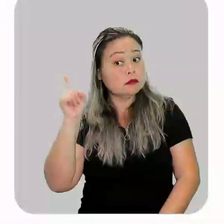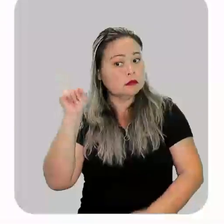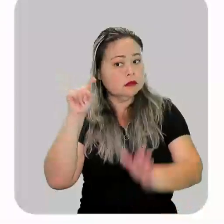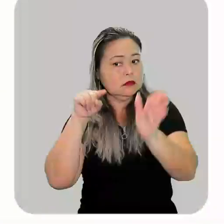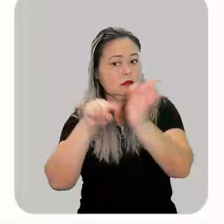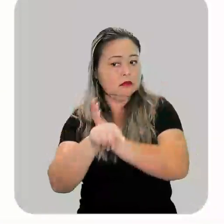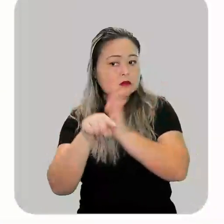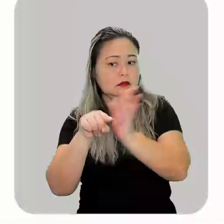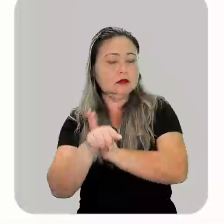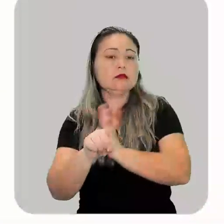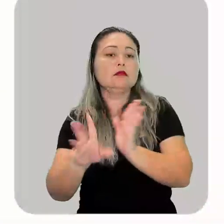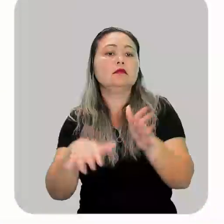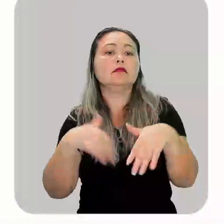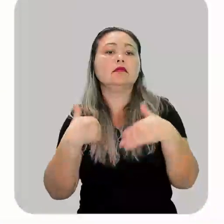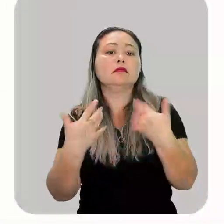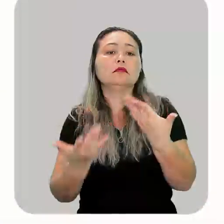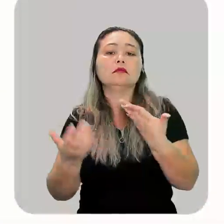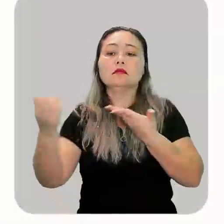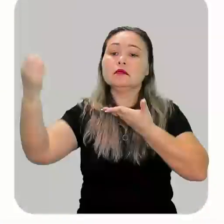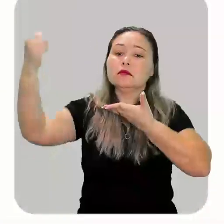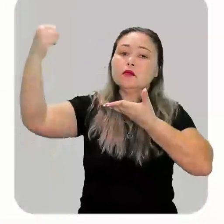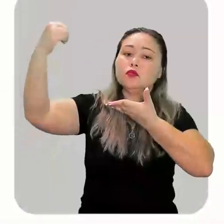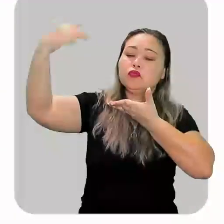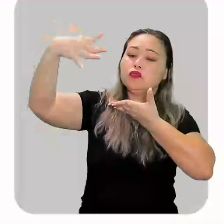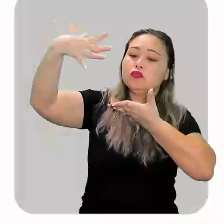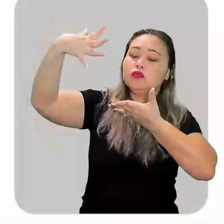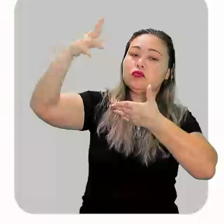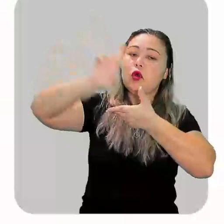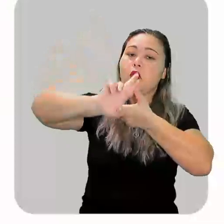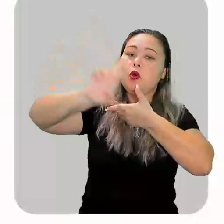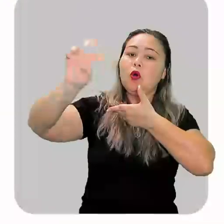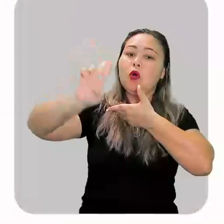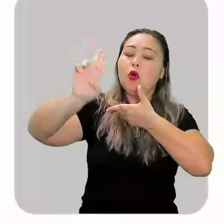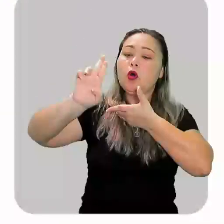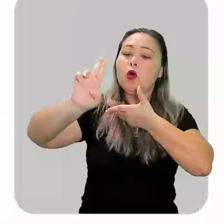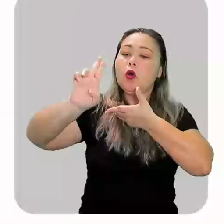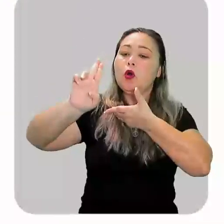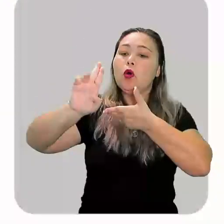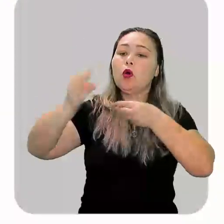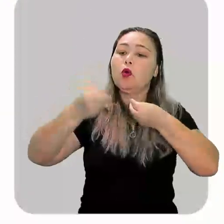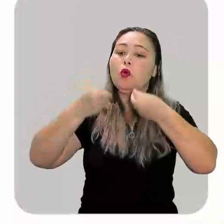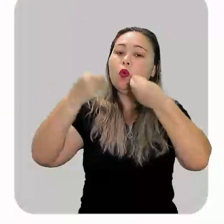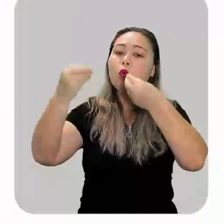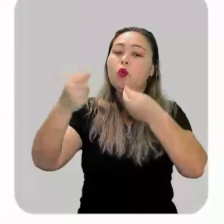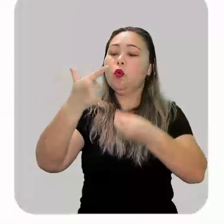questão, nós temos o seguinte. Um asteroide batizado de